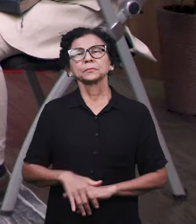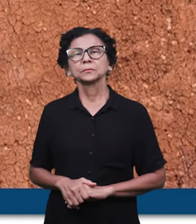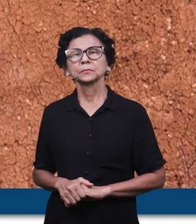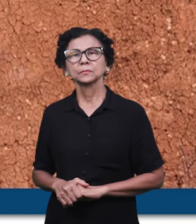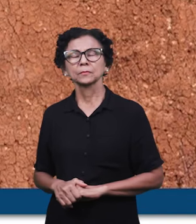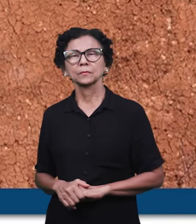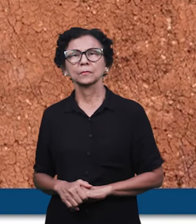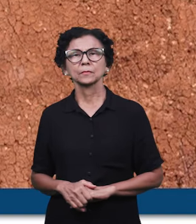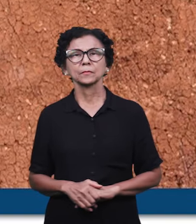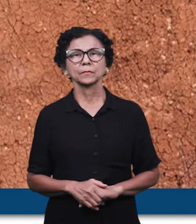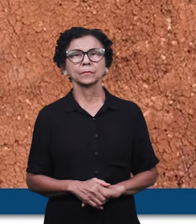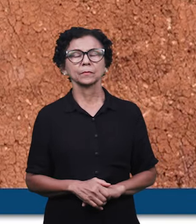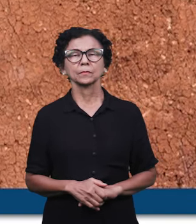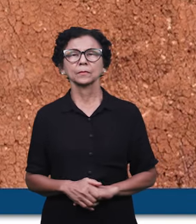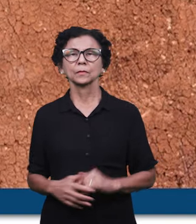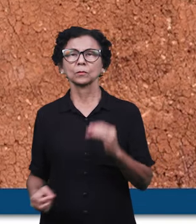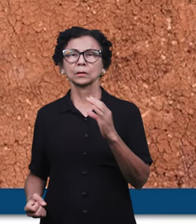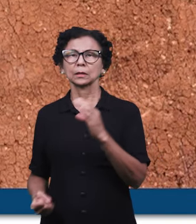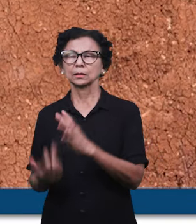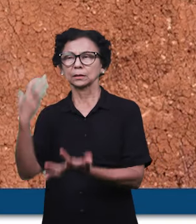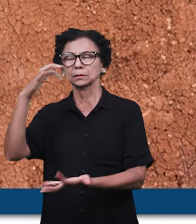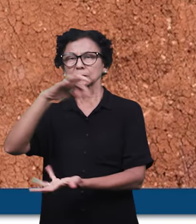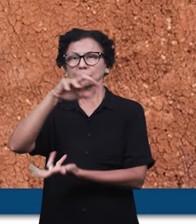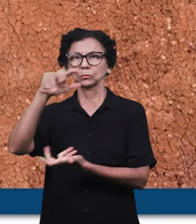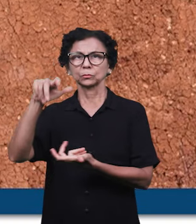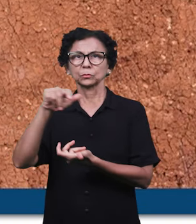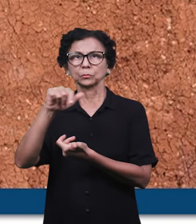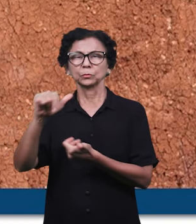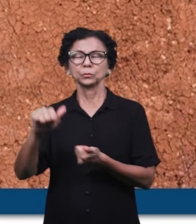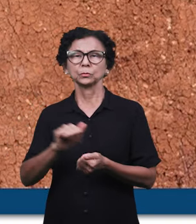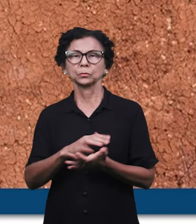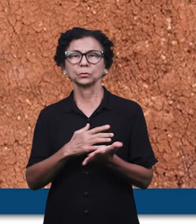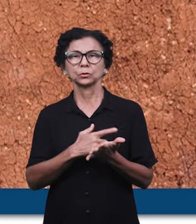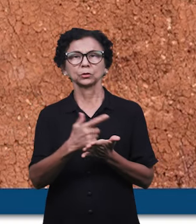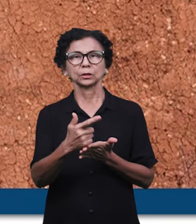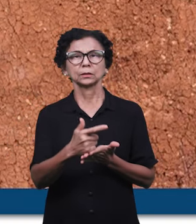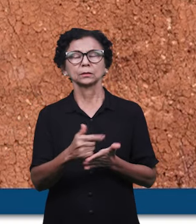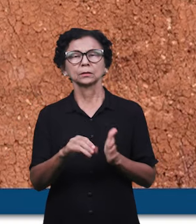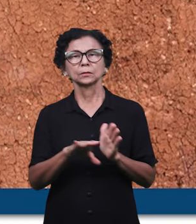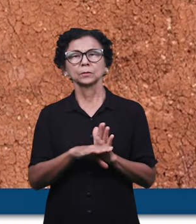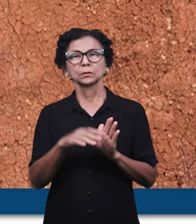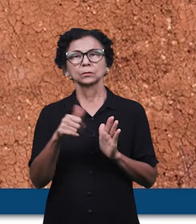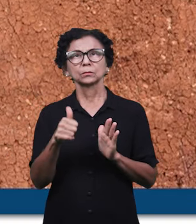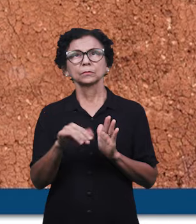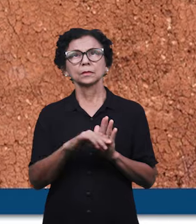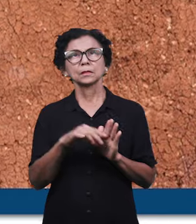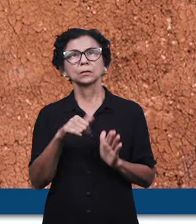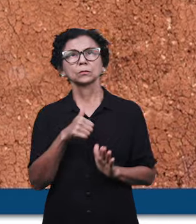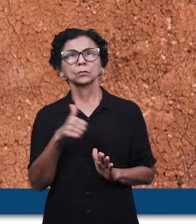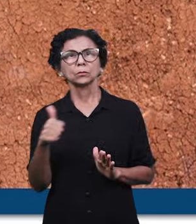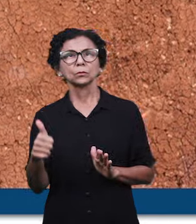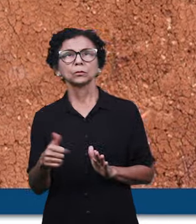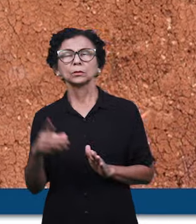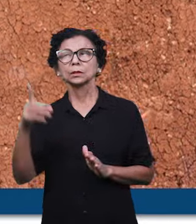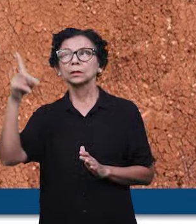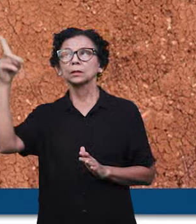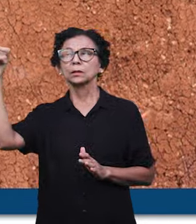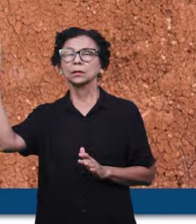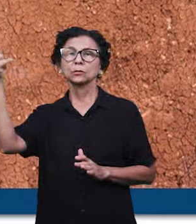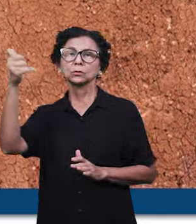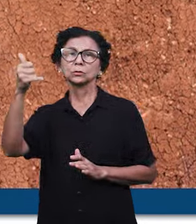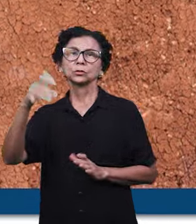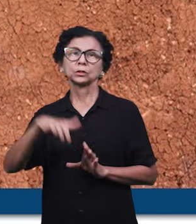em Gênesis 1, 11, né, e disse Deus, aí a gente colocou só a primeira parte do versículo, produza a terra erva verde. Então, é a primeira vez que a Bíblia